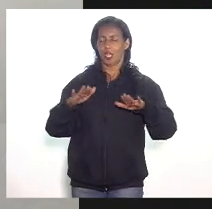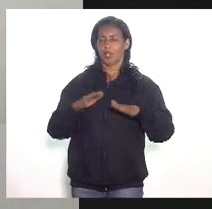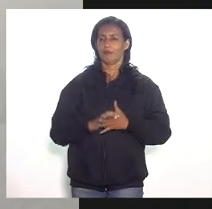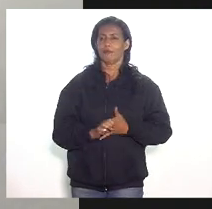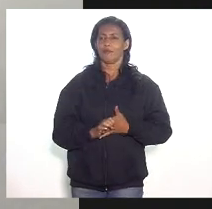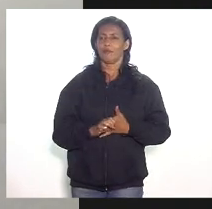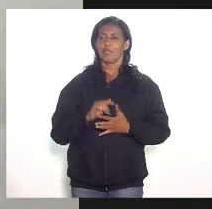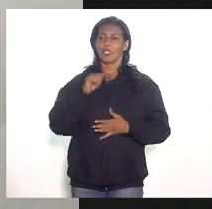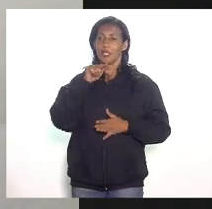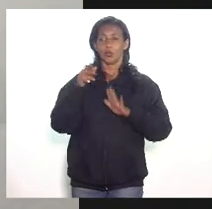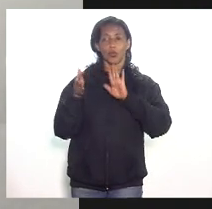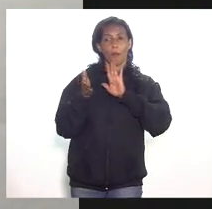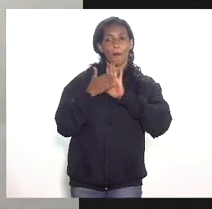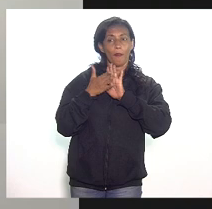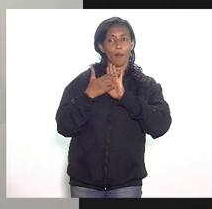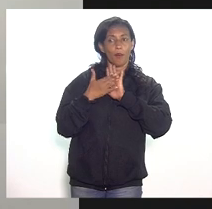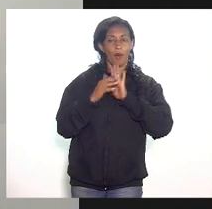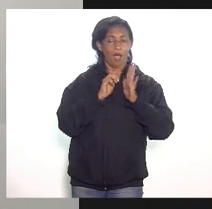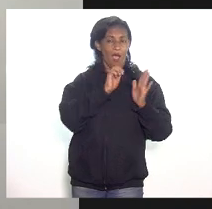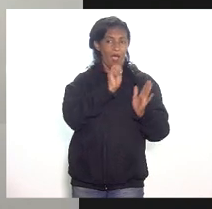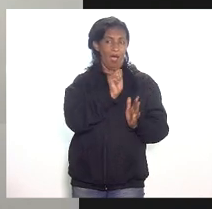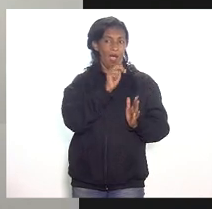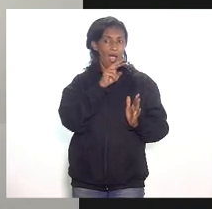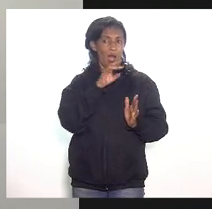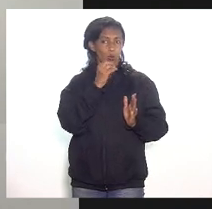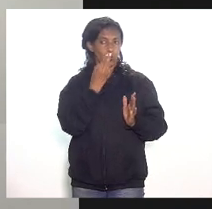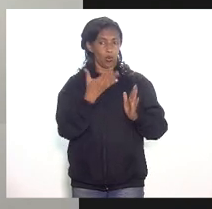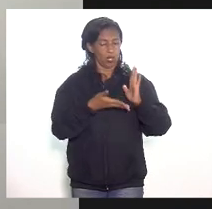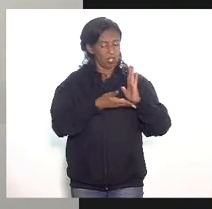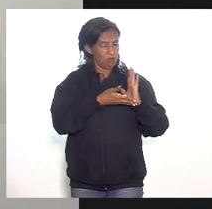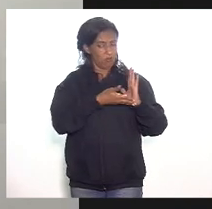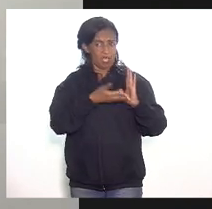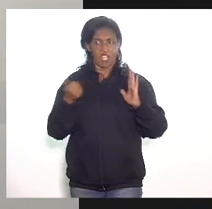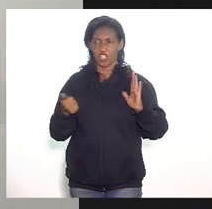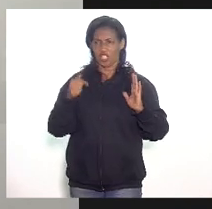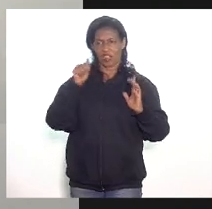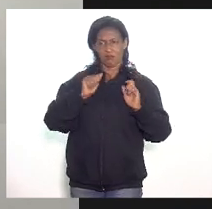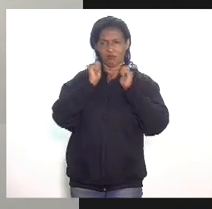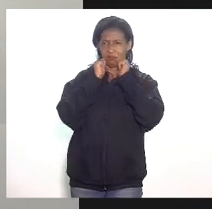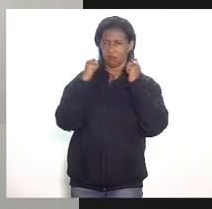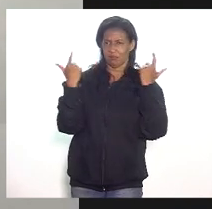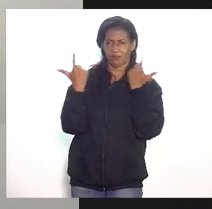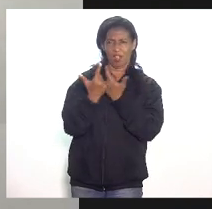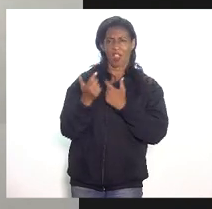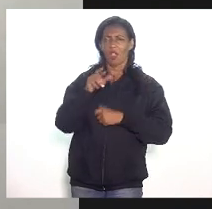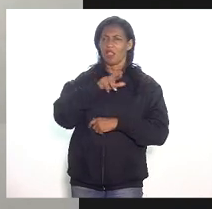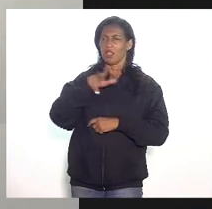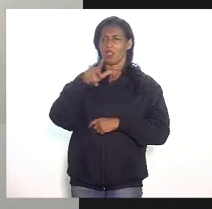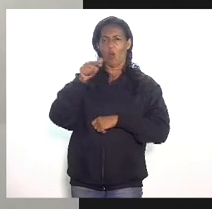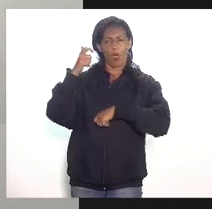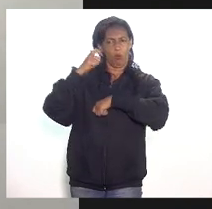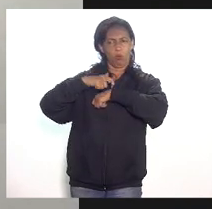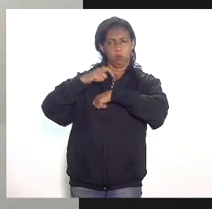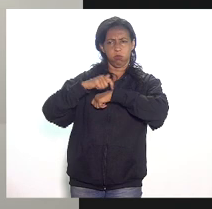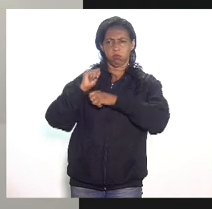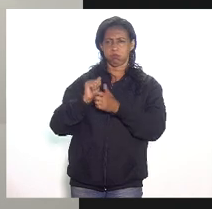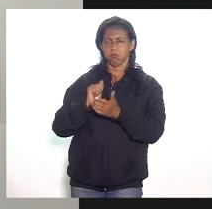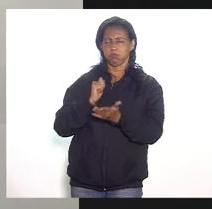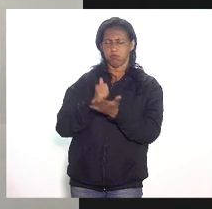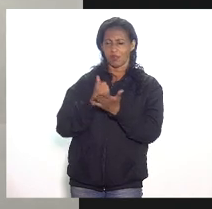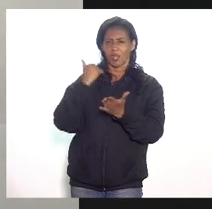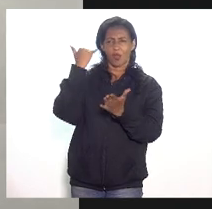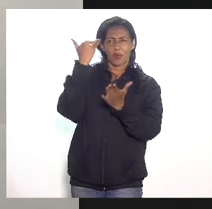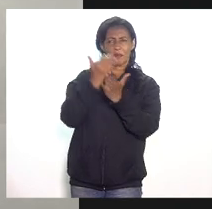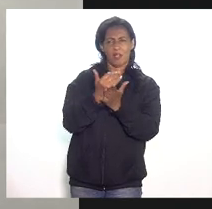que o seu próprio autor retirasse de discussão dessa casa porque não é momento de aumento de taxas e